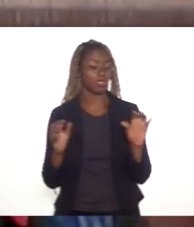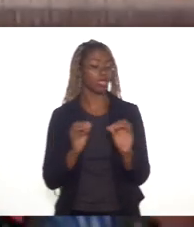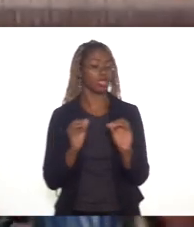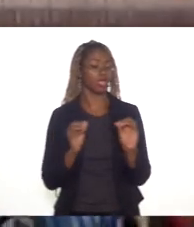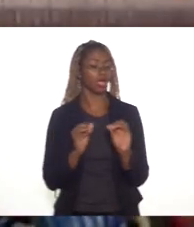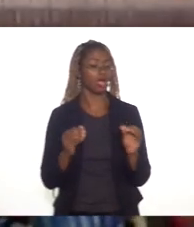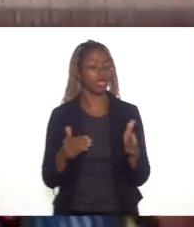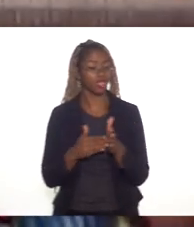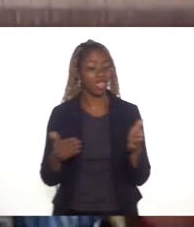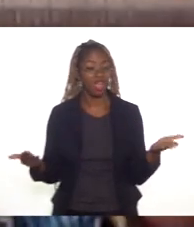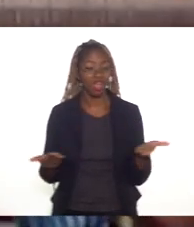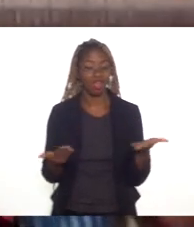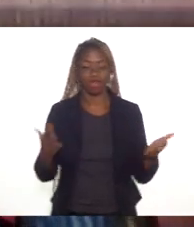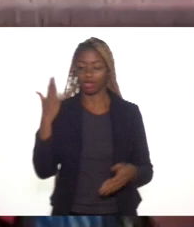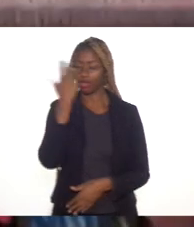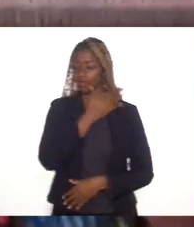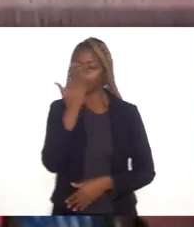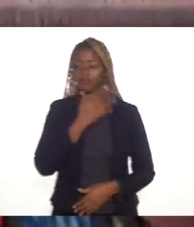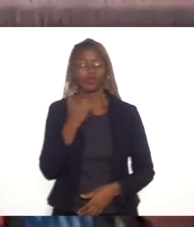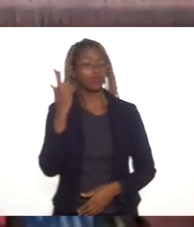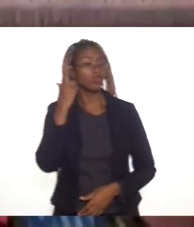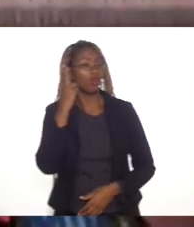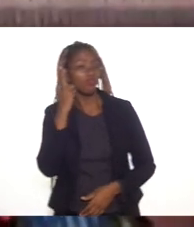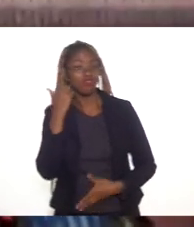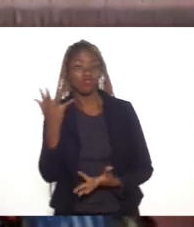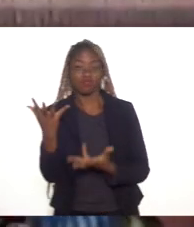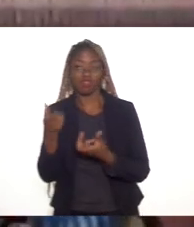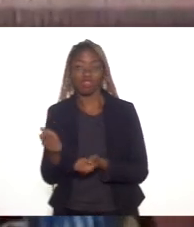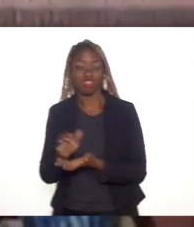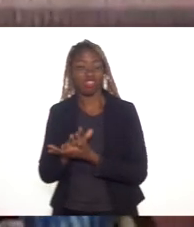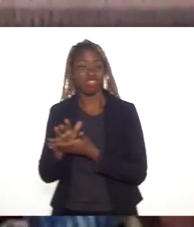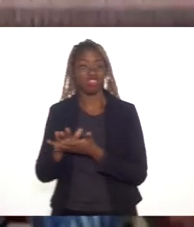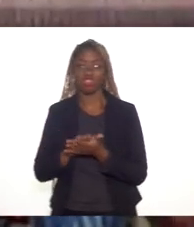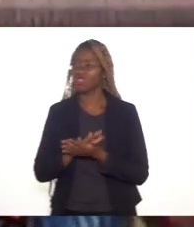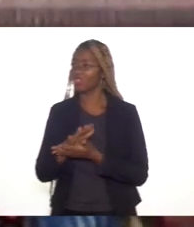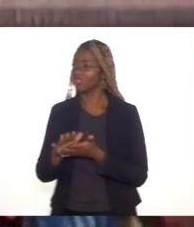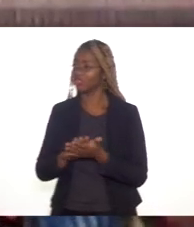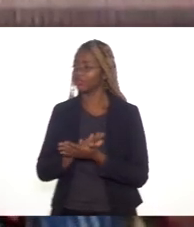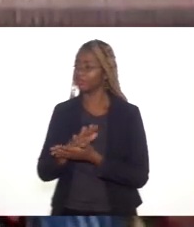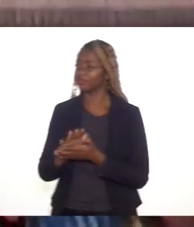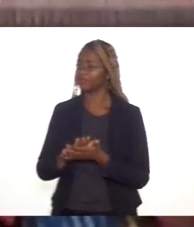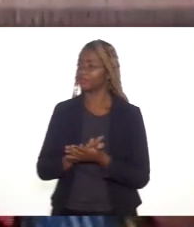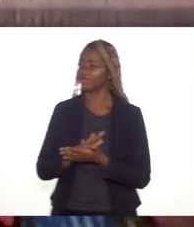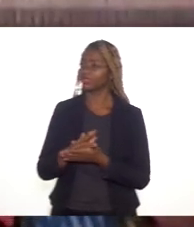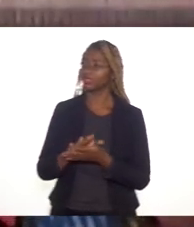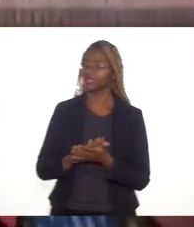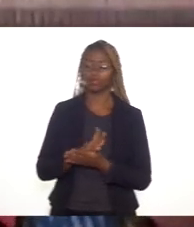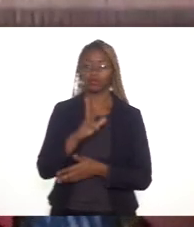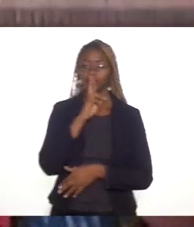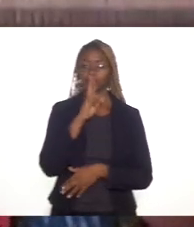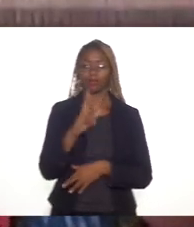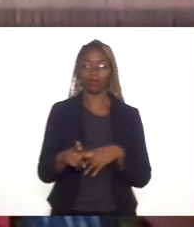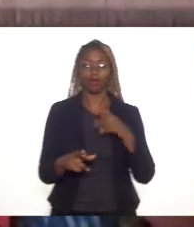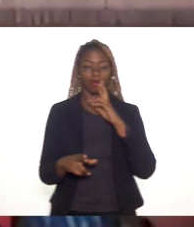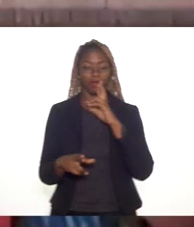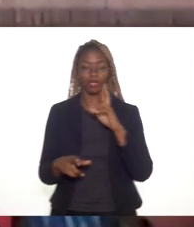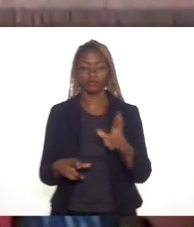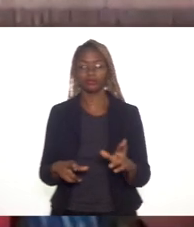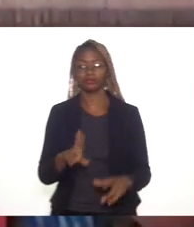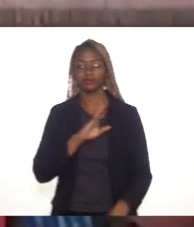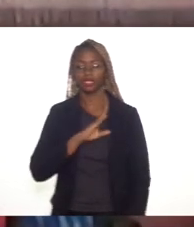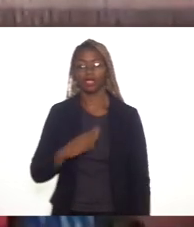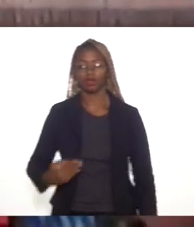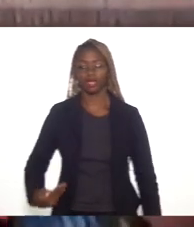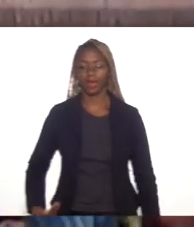ouviu, não ouviu e não recebeu uma resposta assertiva por parte do governo do Estado